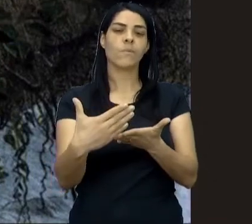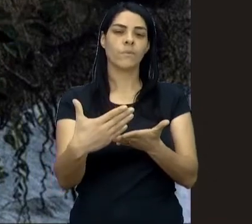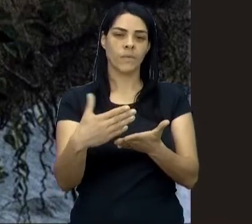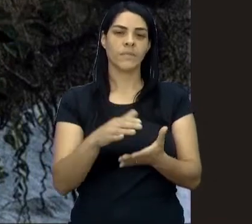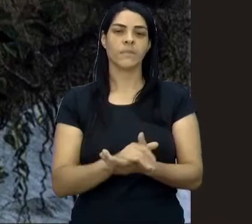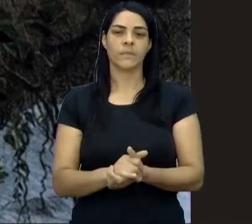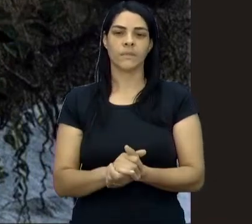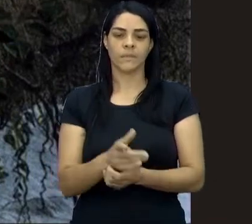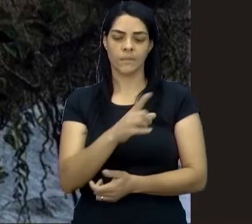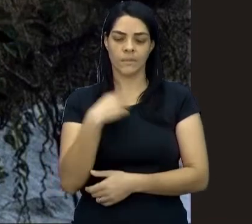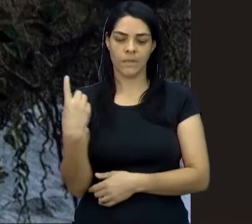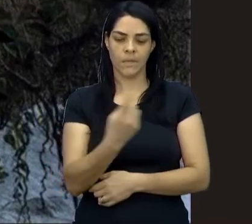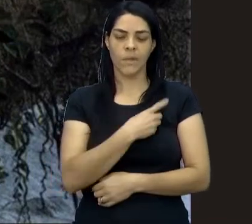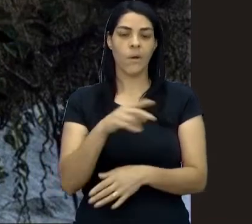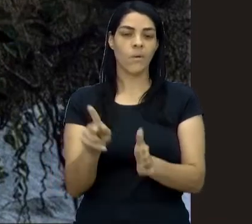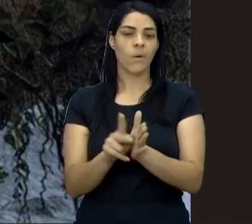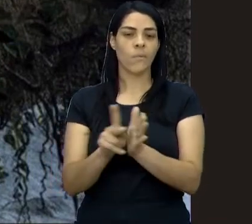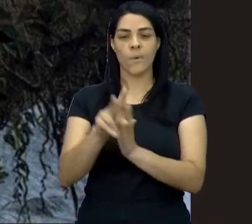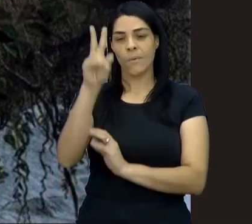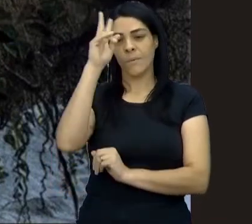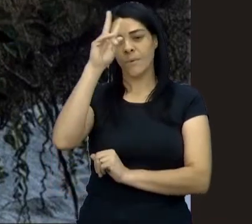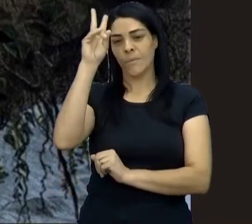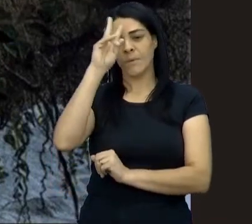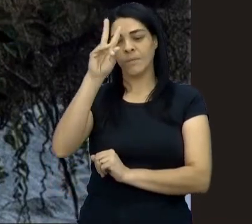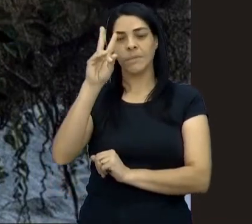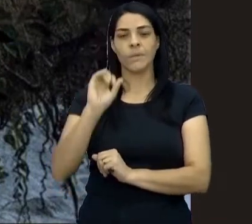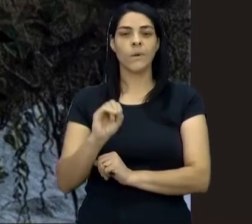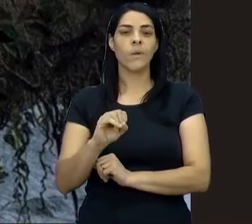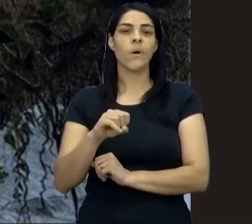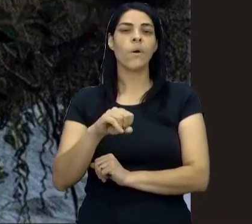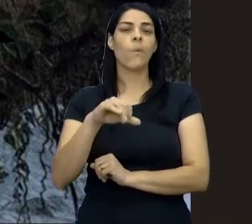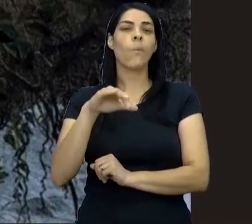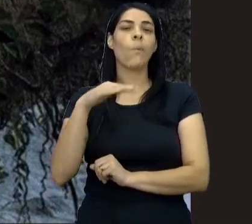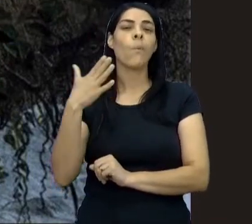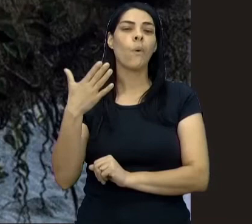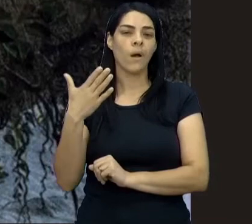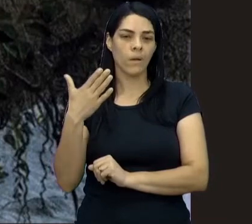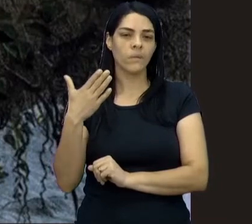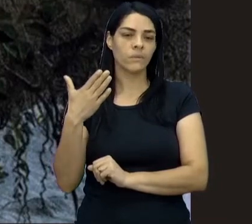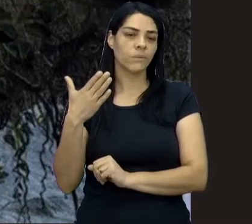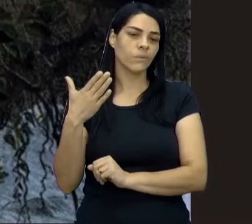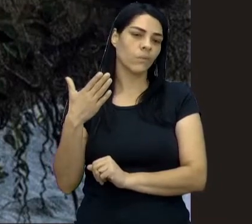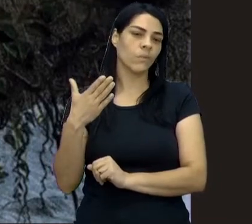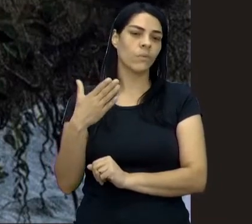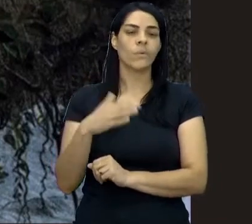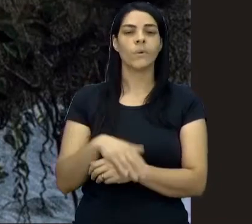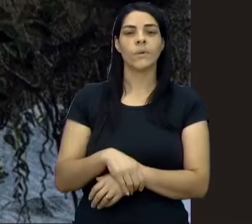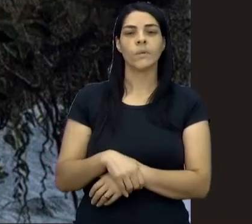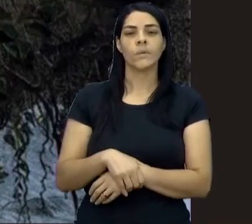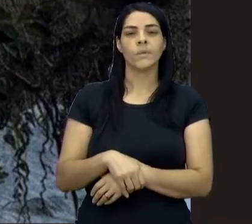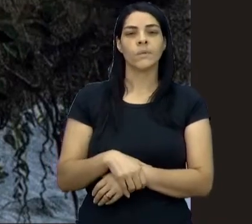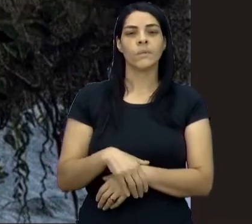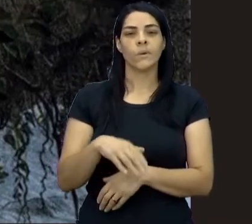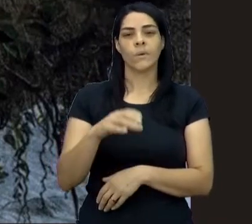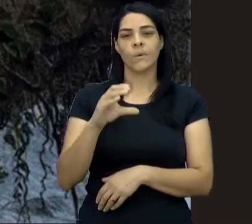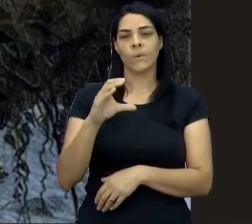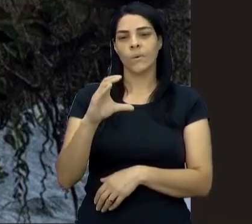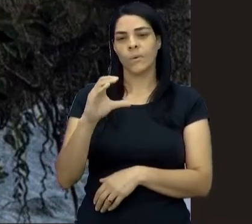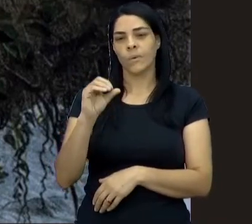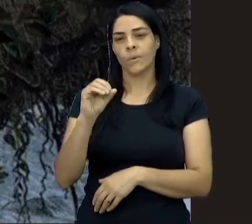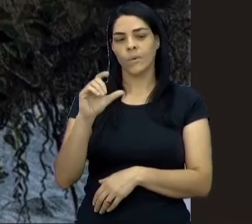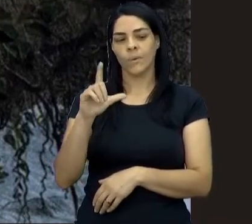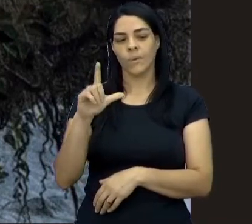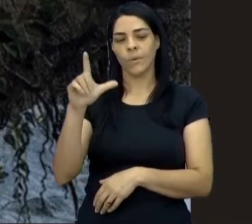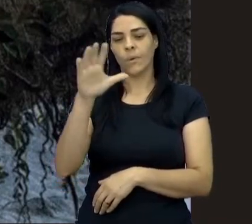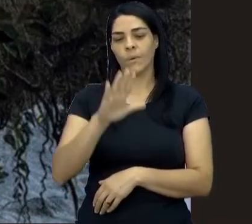da nossa própria história quando né como colônia né de um país europeu que no nosso caso